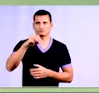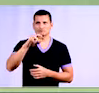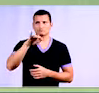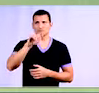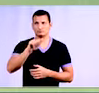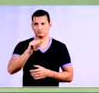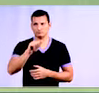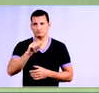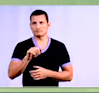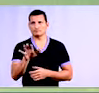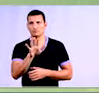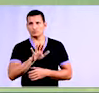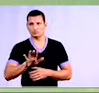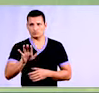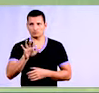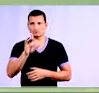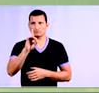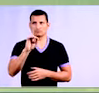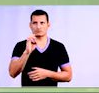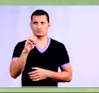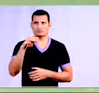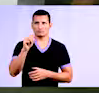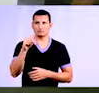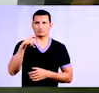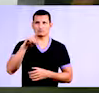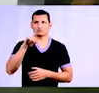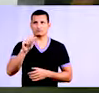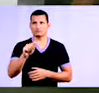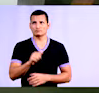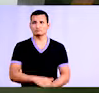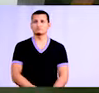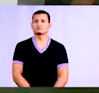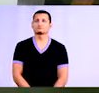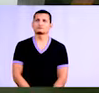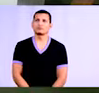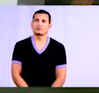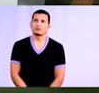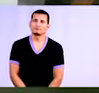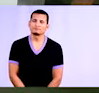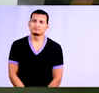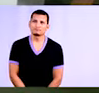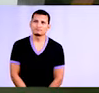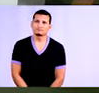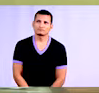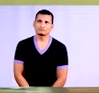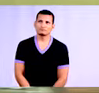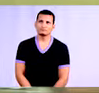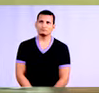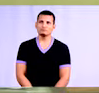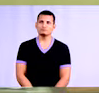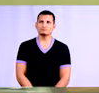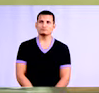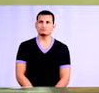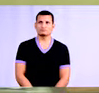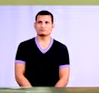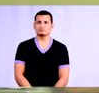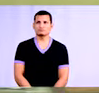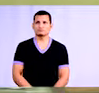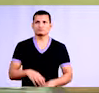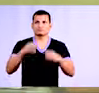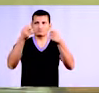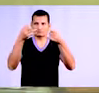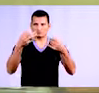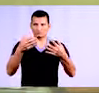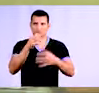por demanda, por paginação. Perfeitamente. Né? Professora, eu vou explicar aos alunos. Então, eu queria